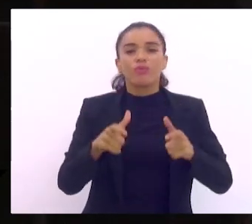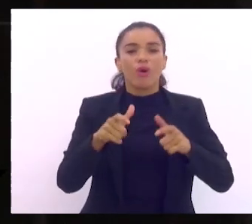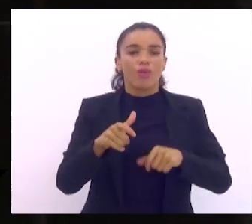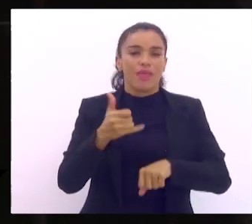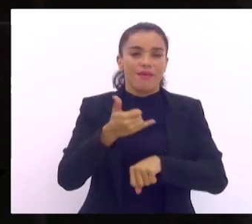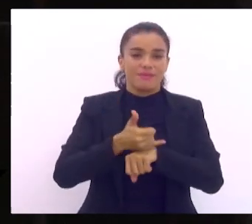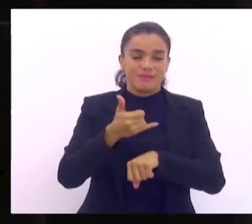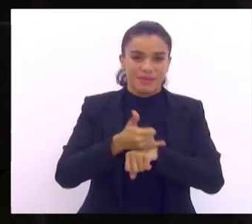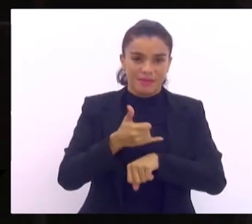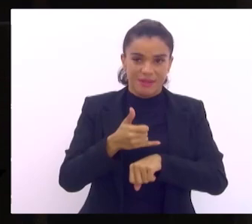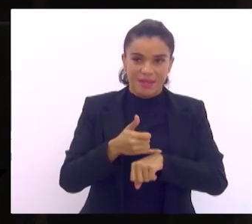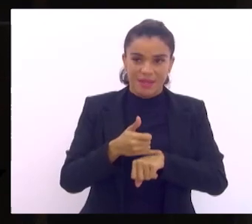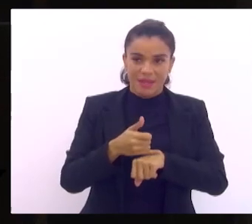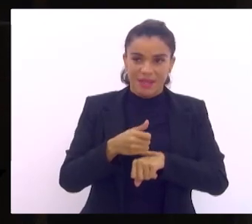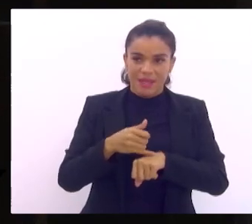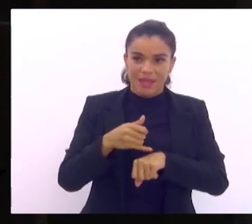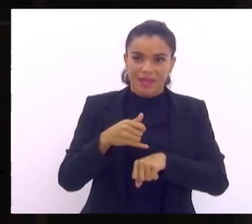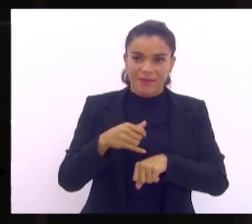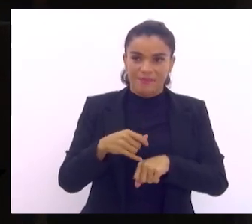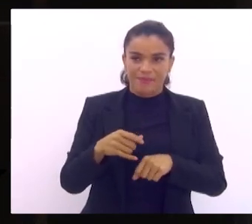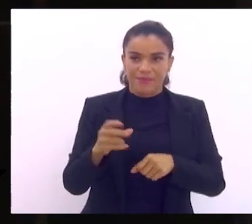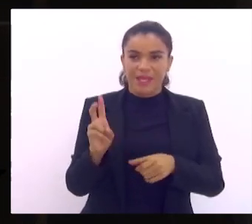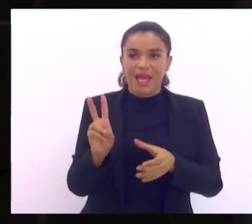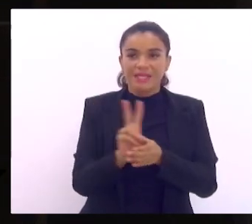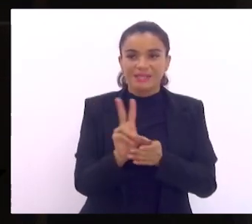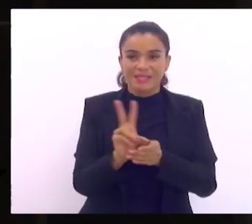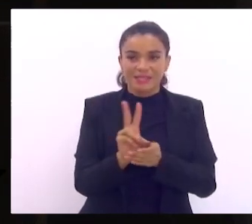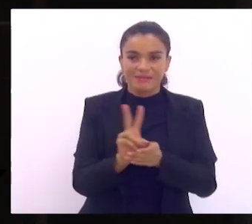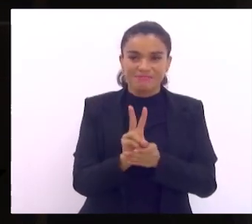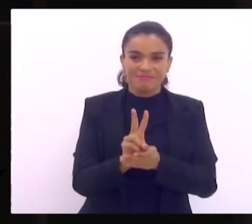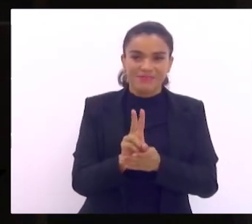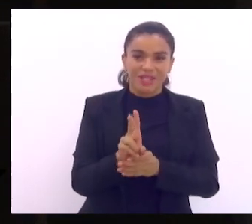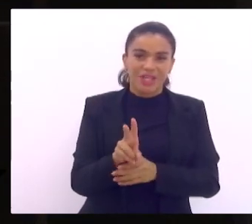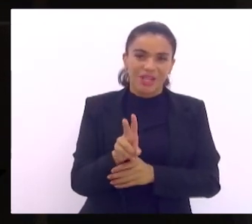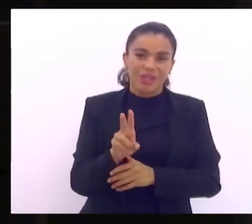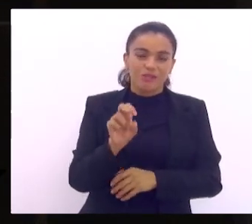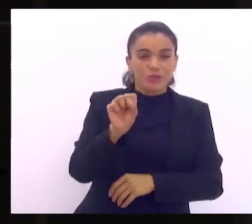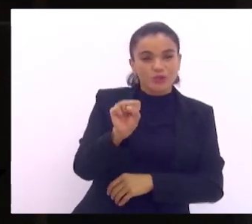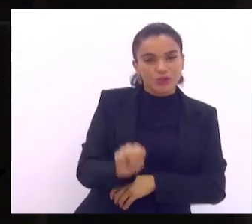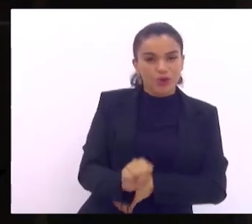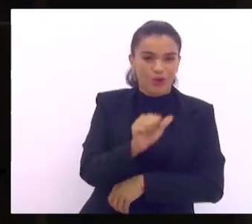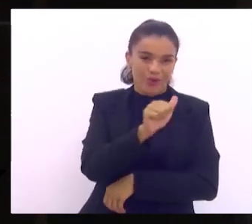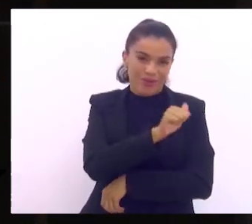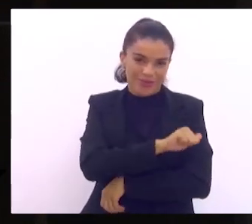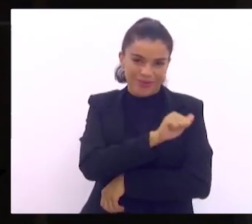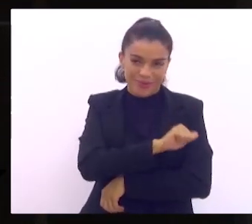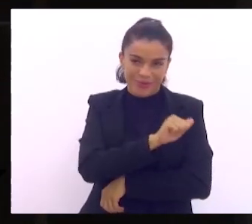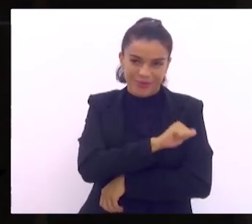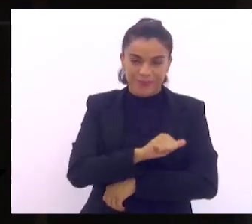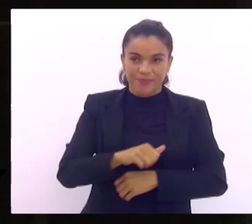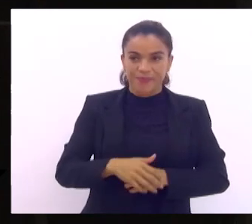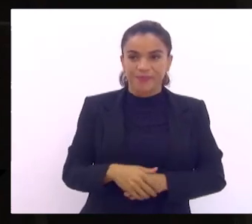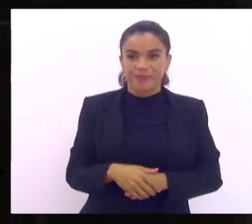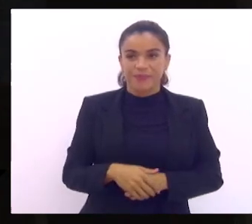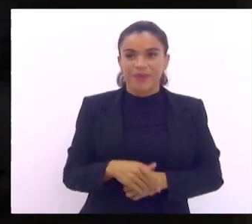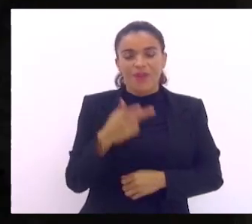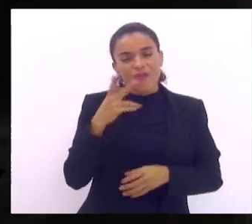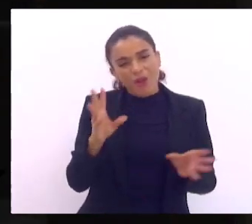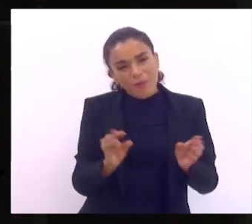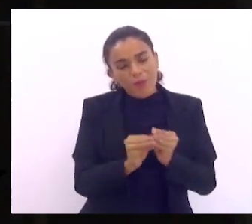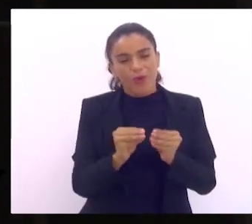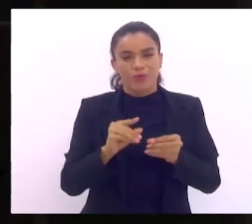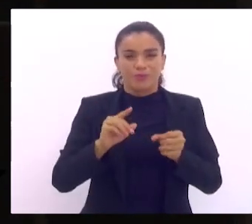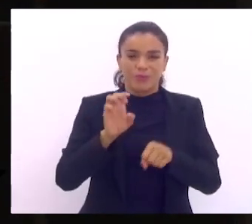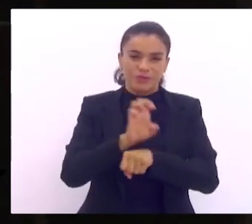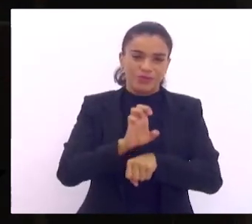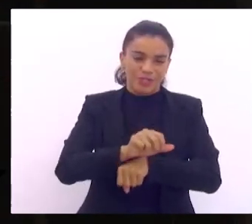sou flume cariocanense, né? E falo um pouquinho pelo interior do Rio de Janeiro. Falo um pouquinho pelo estado